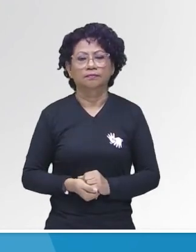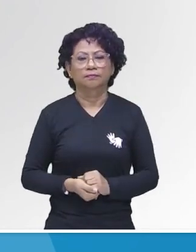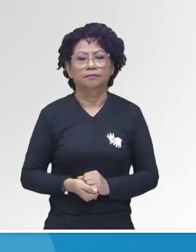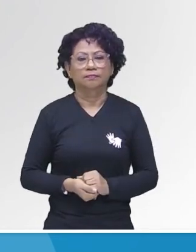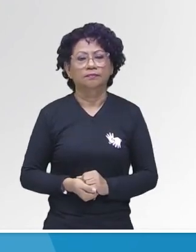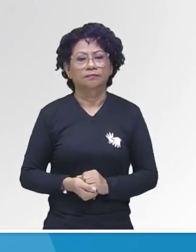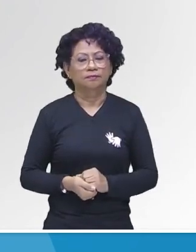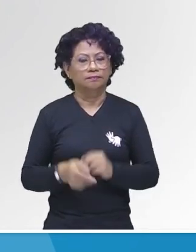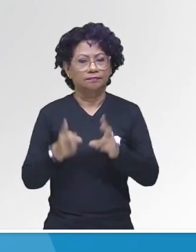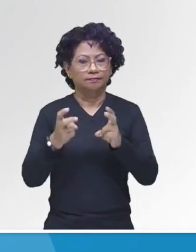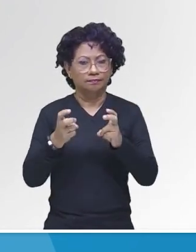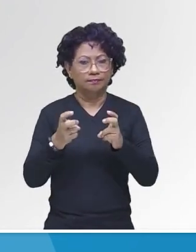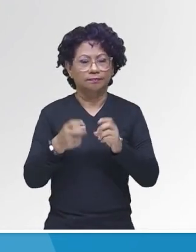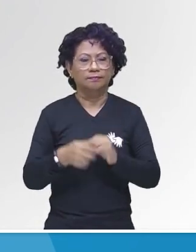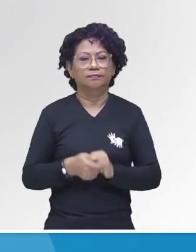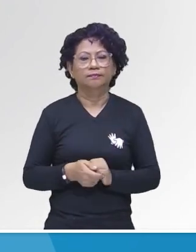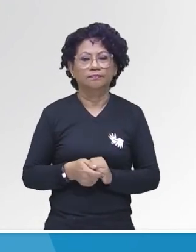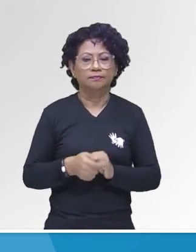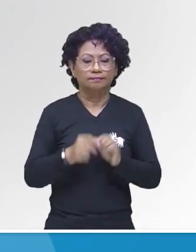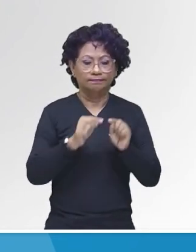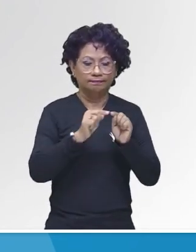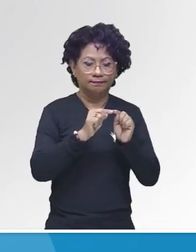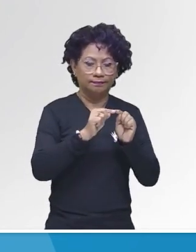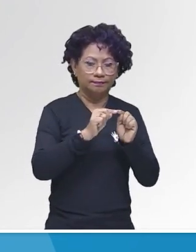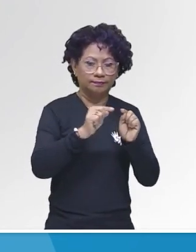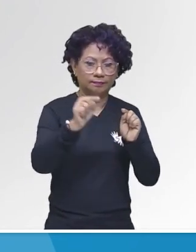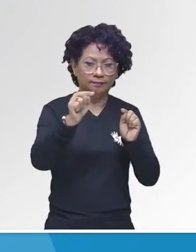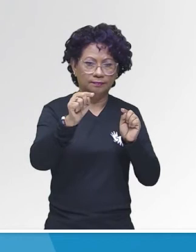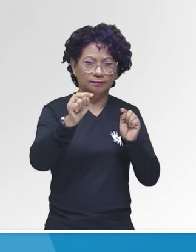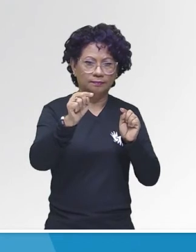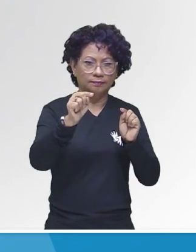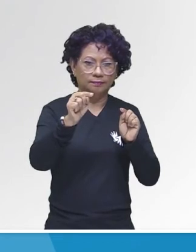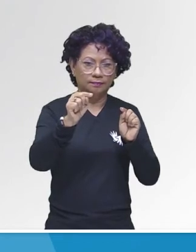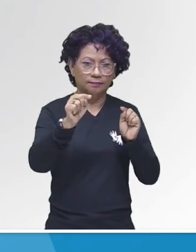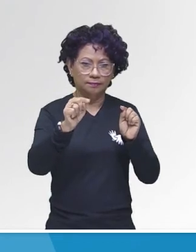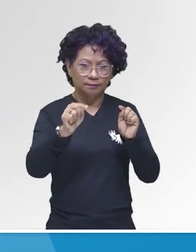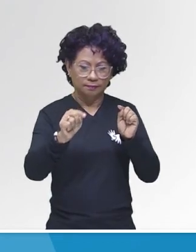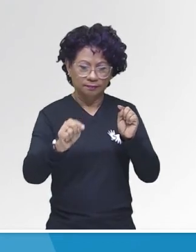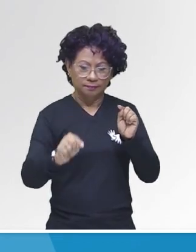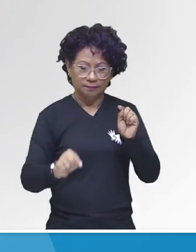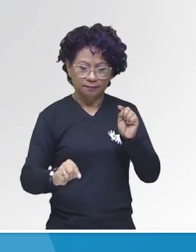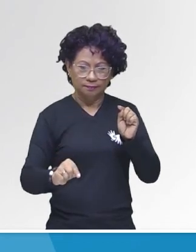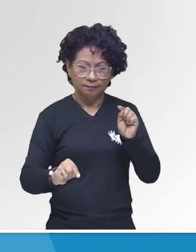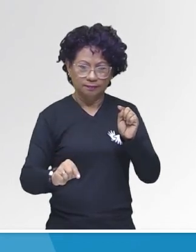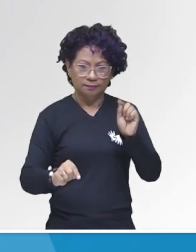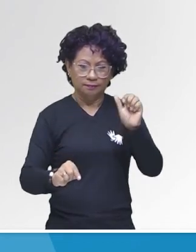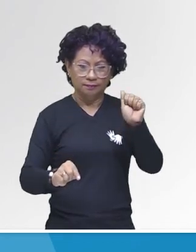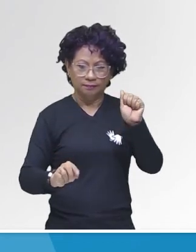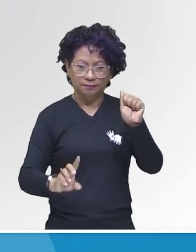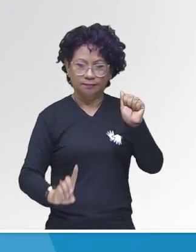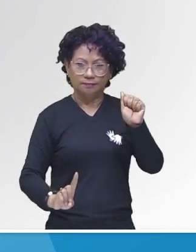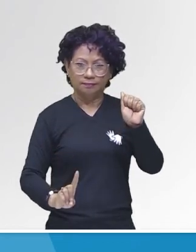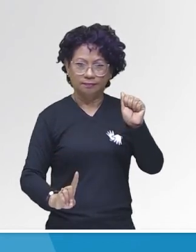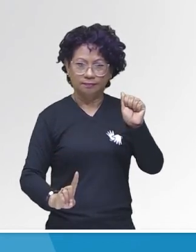aí uma única reta, fazendo com que os dois pontos